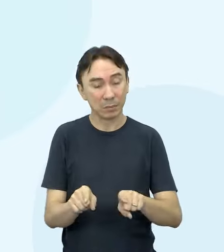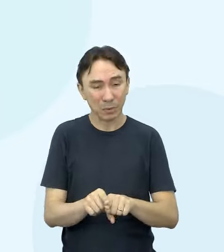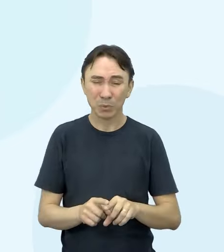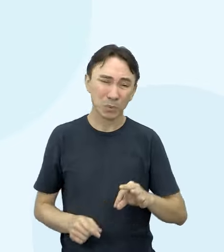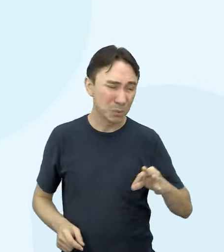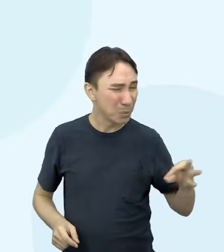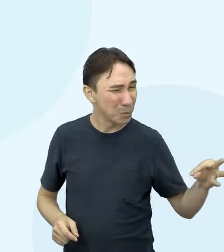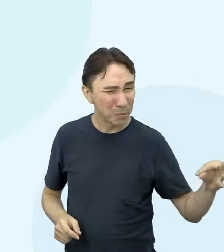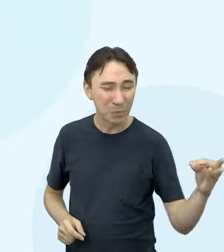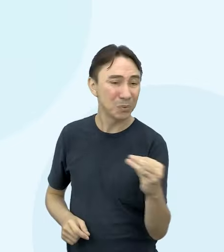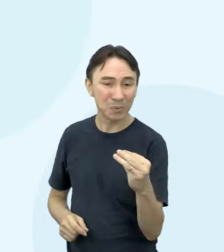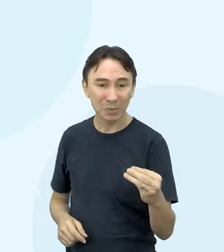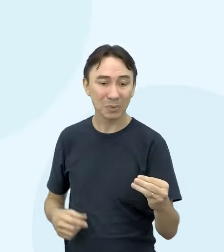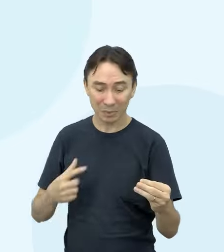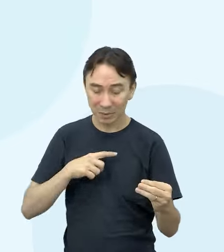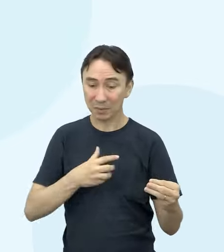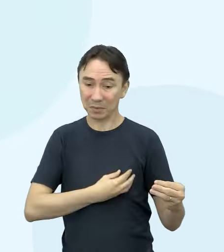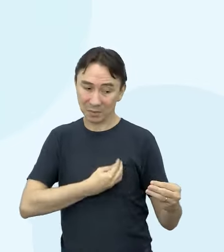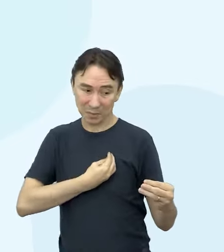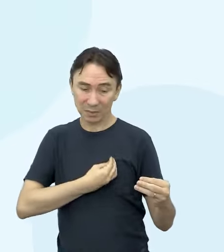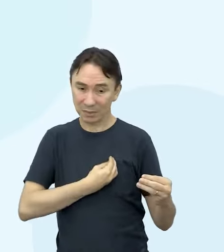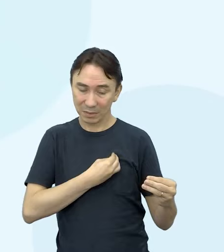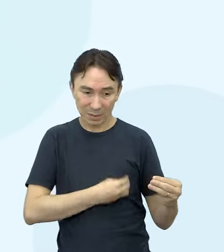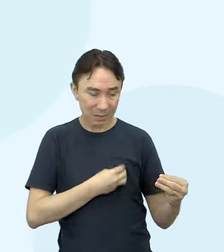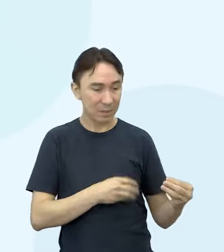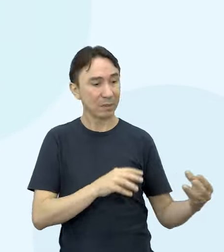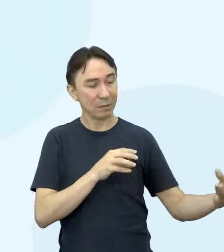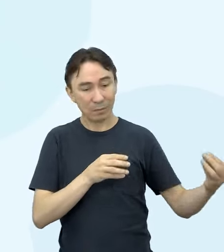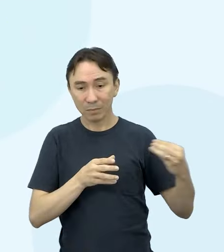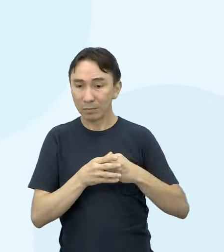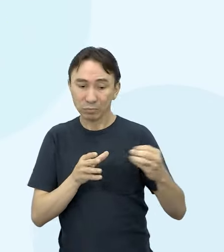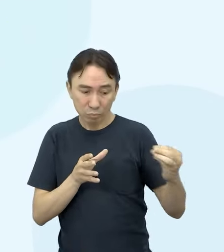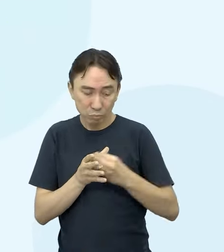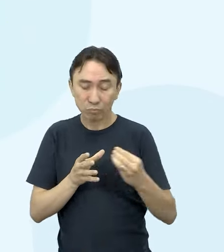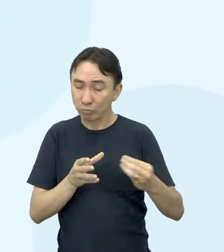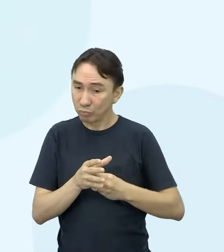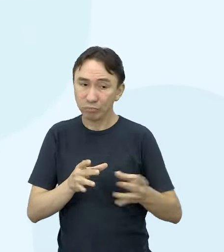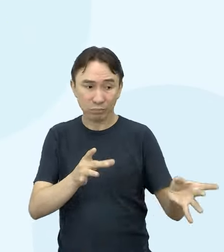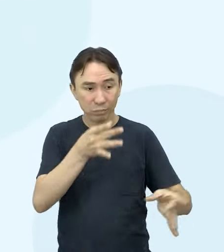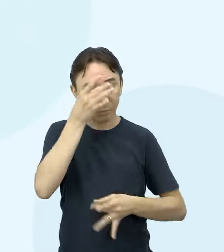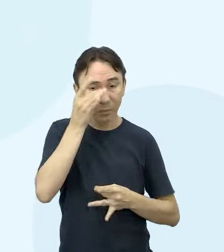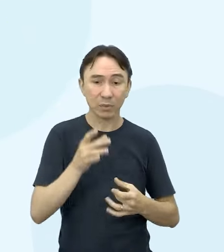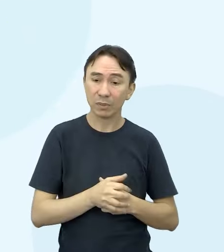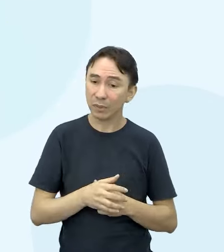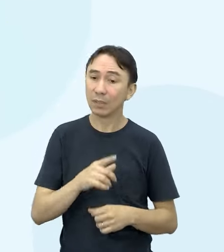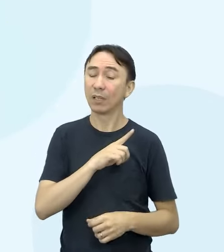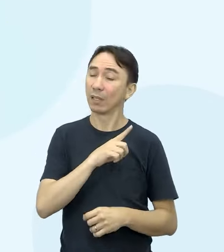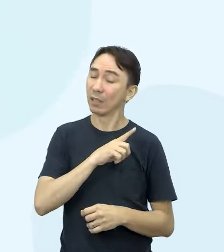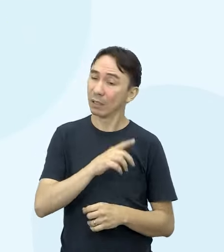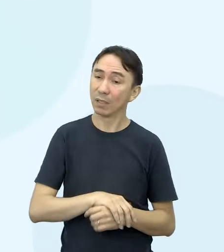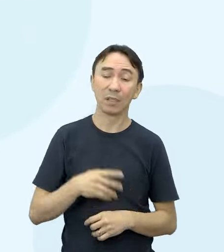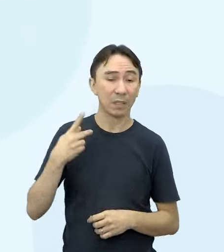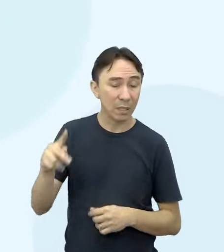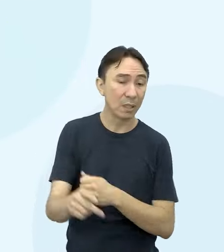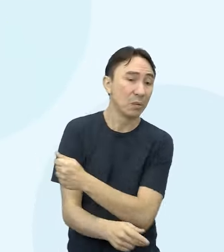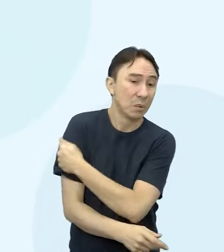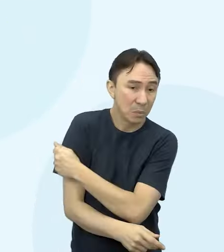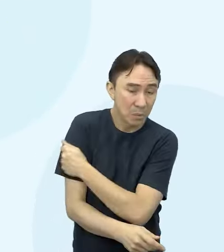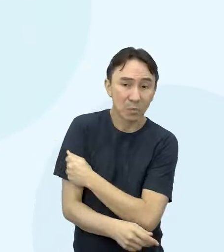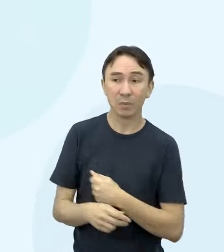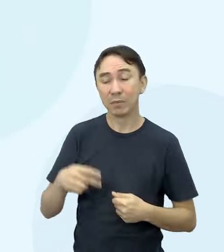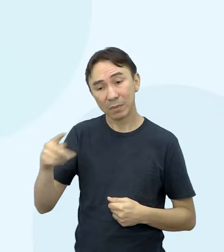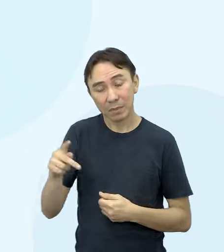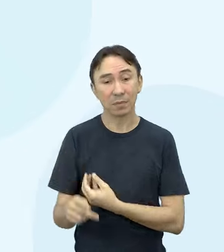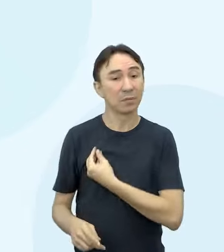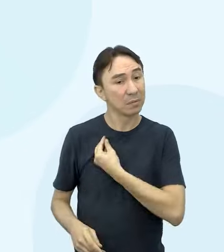nossas vivências, por meio de situações reais, a partir do cotidiano, dos estudantes, né? Então a gente vê ali,